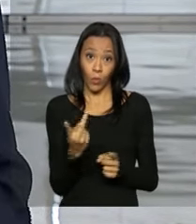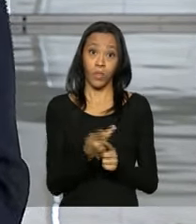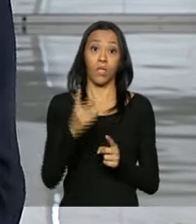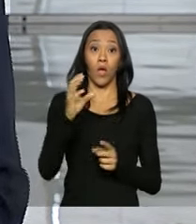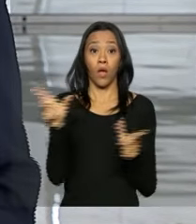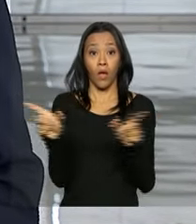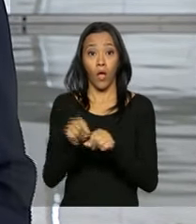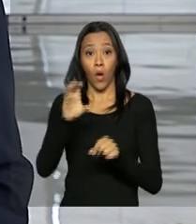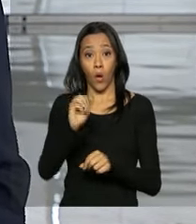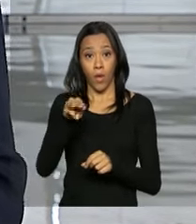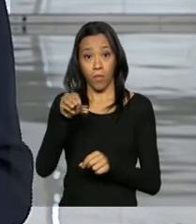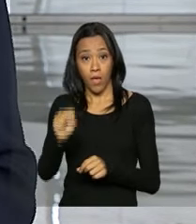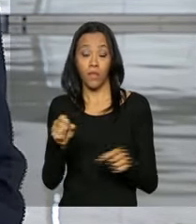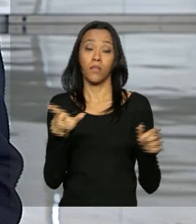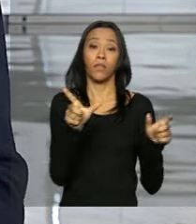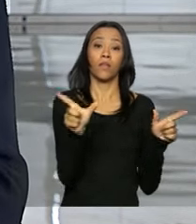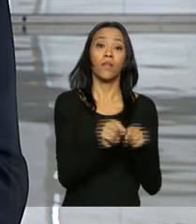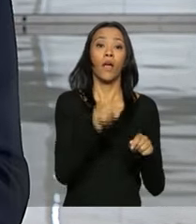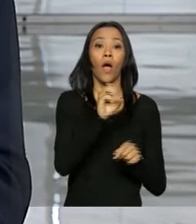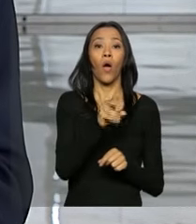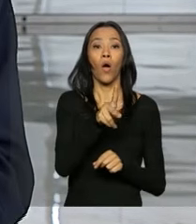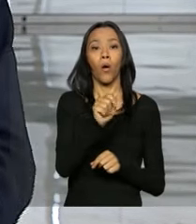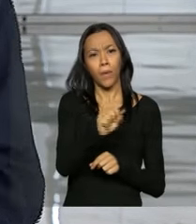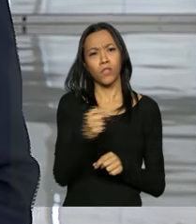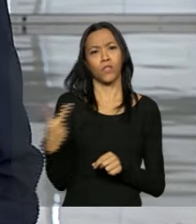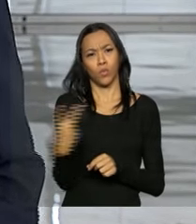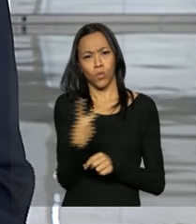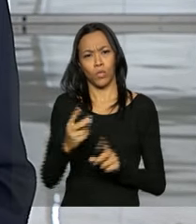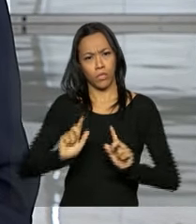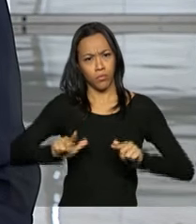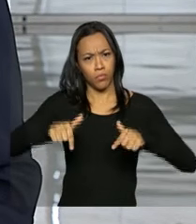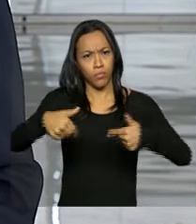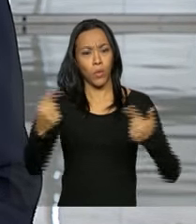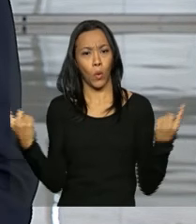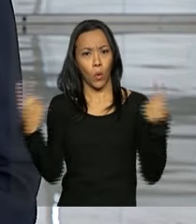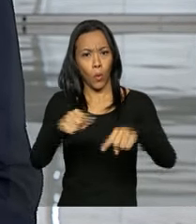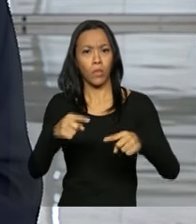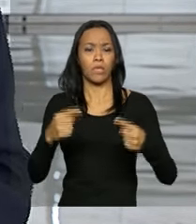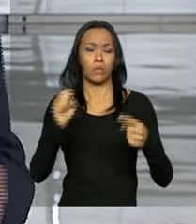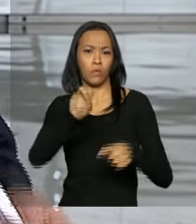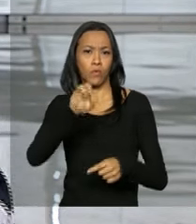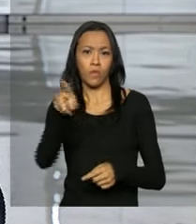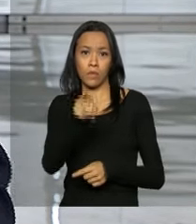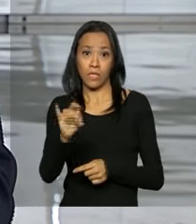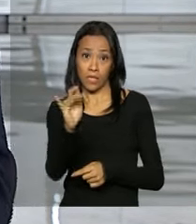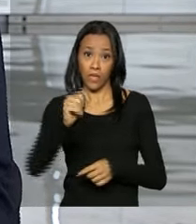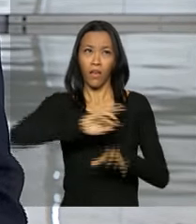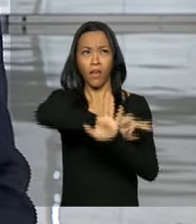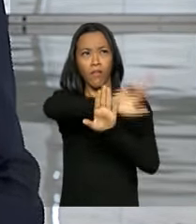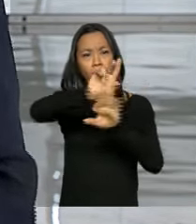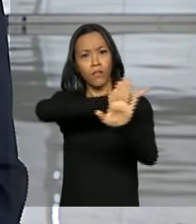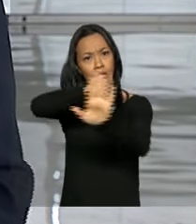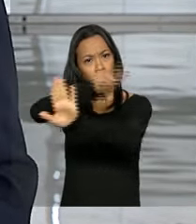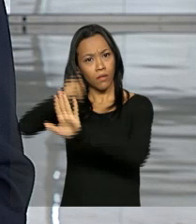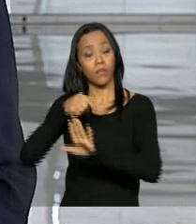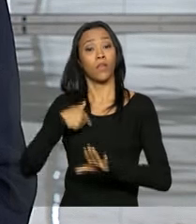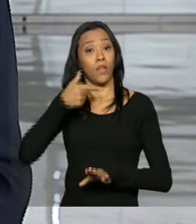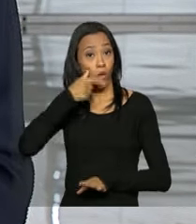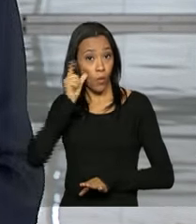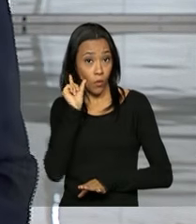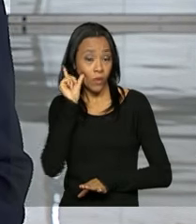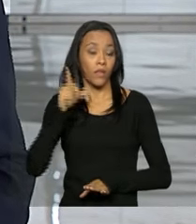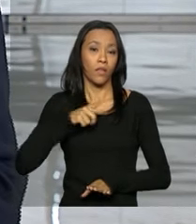junto aos países afetados no enfrentamento aí ao vírus da zica e as suas consequências e ontem quando cumpriu agenda em